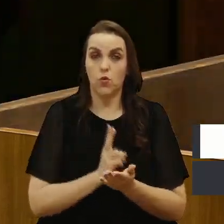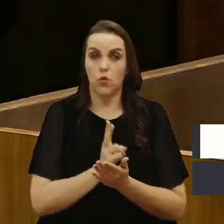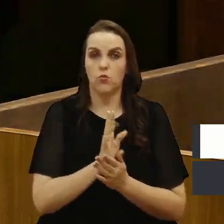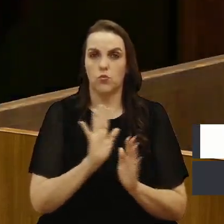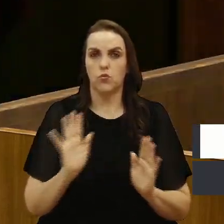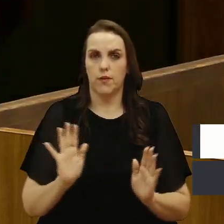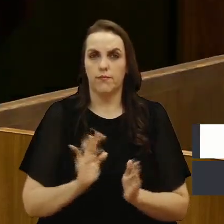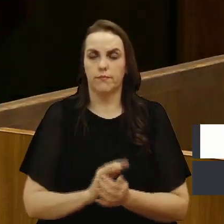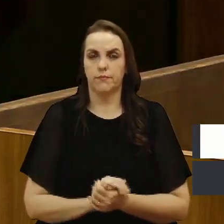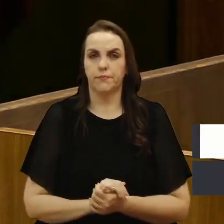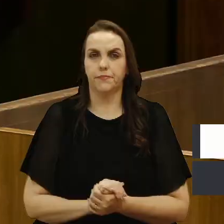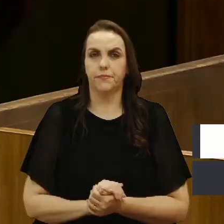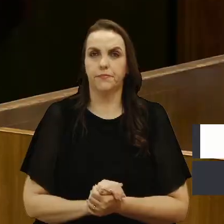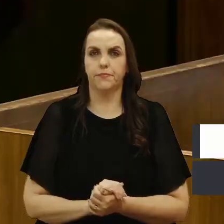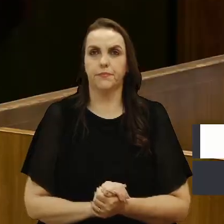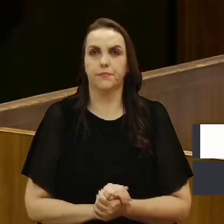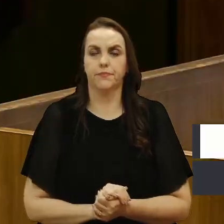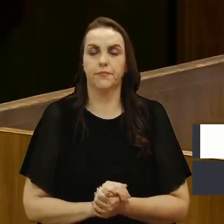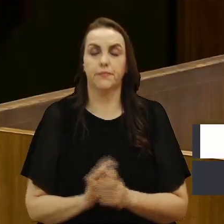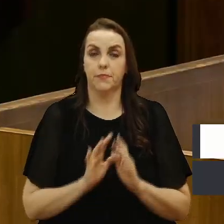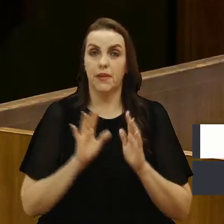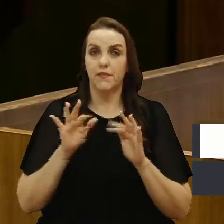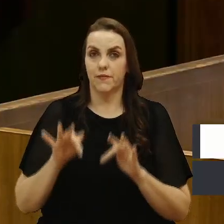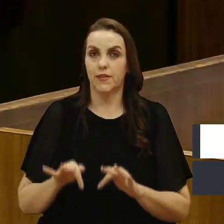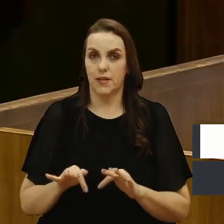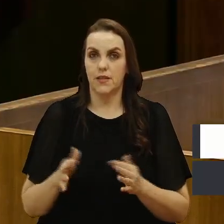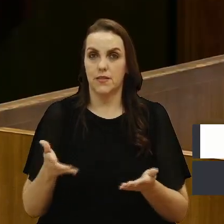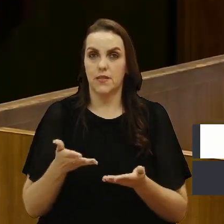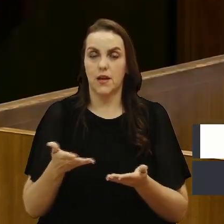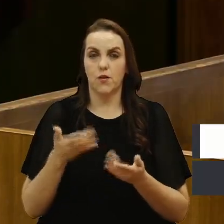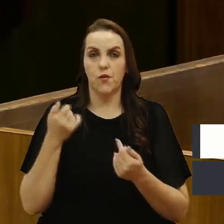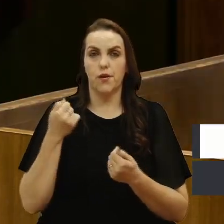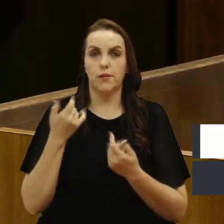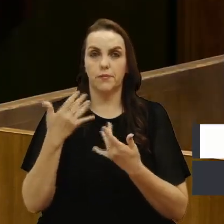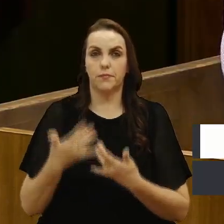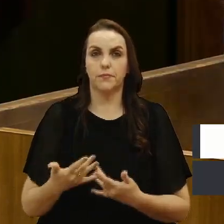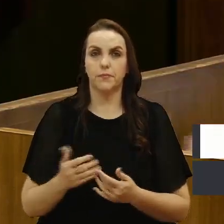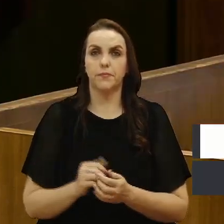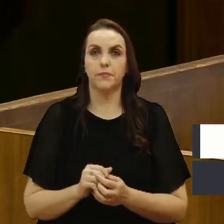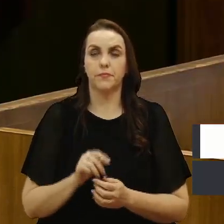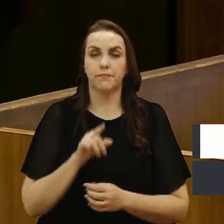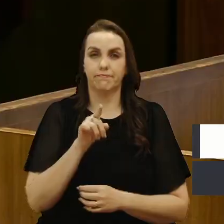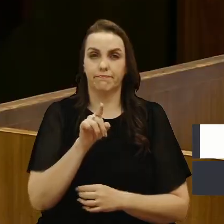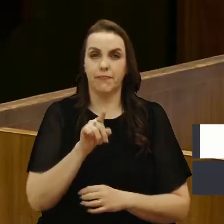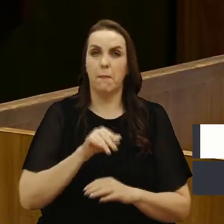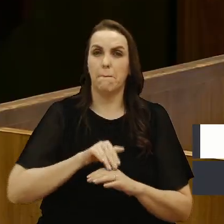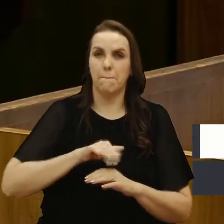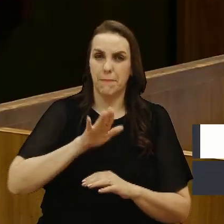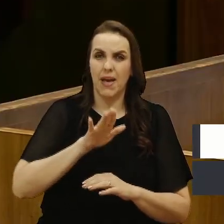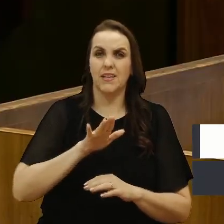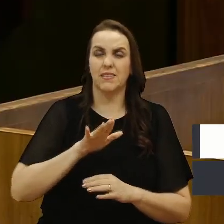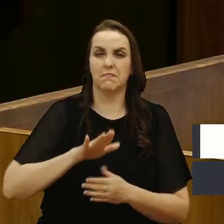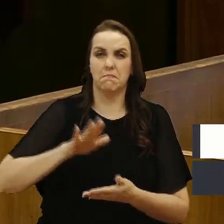E, para concluir, que foi onde a senhora mais bateu na mesa,